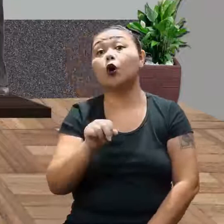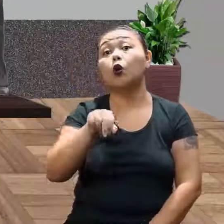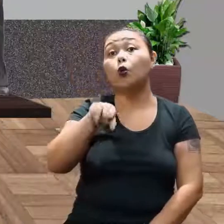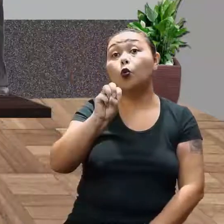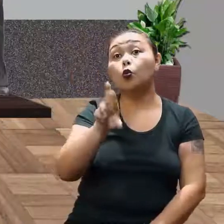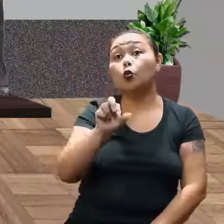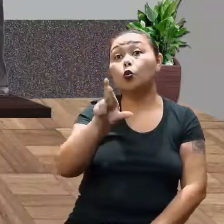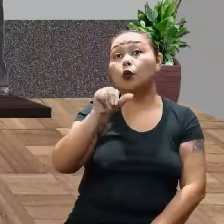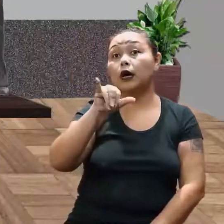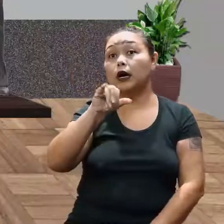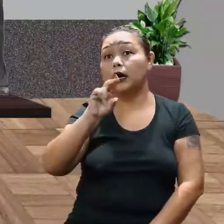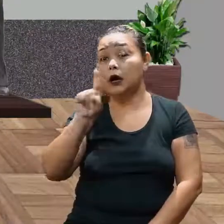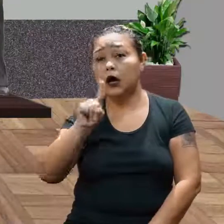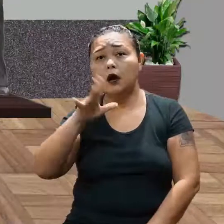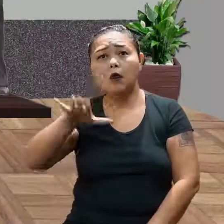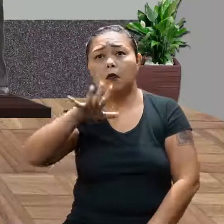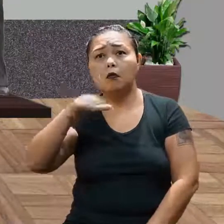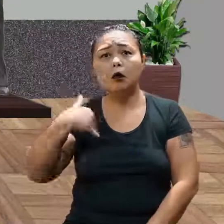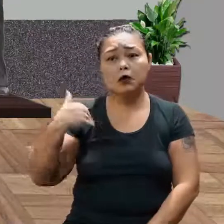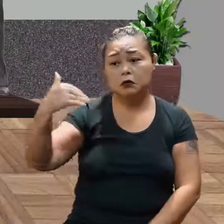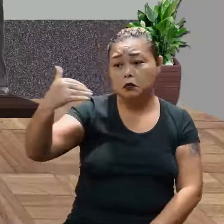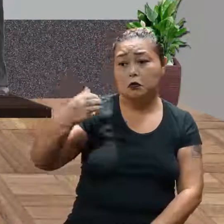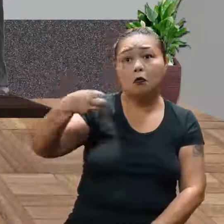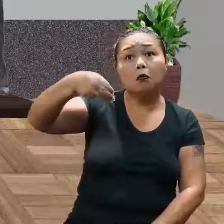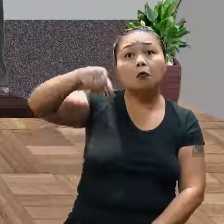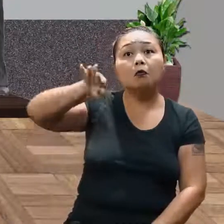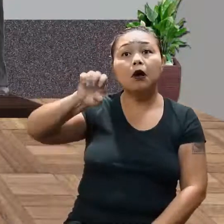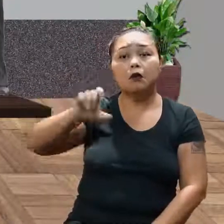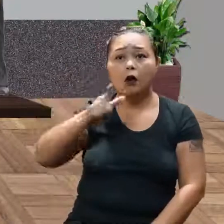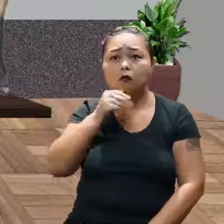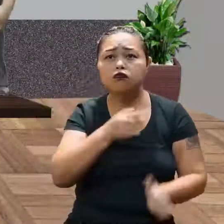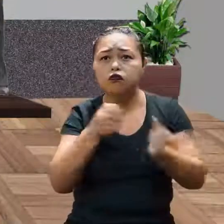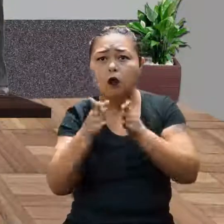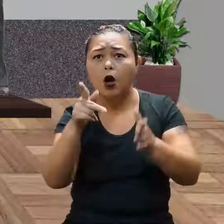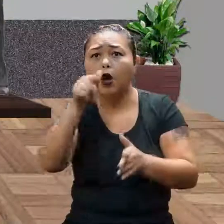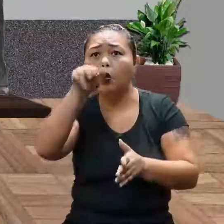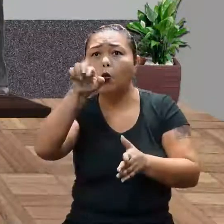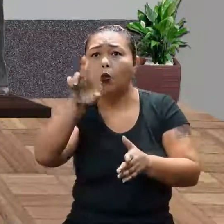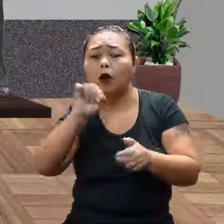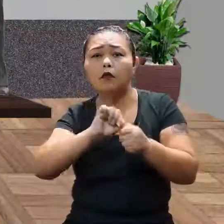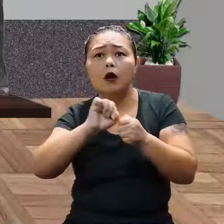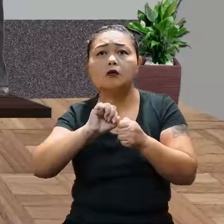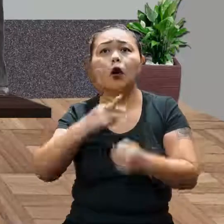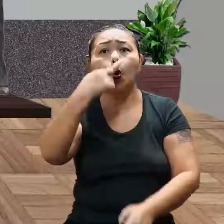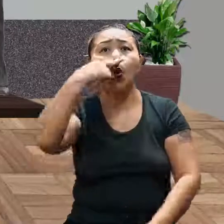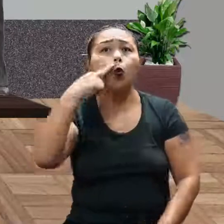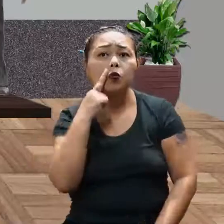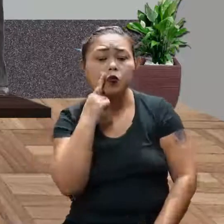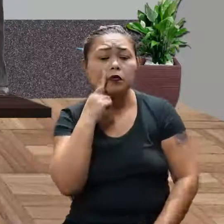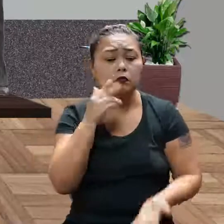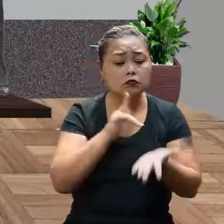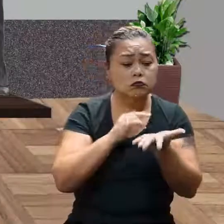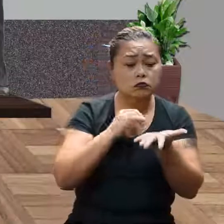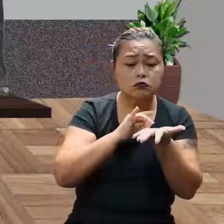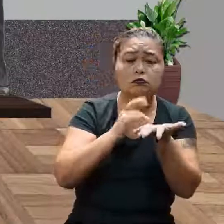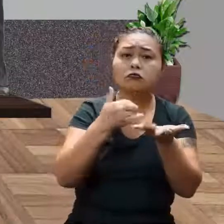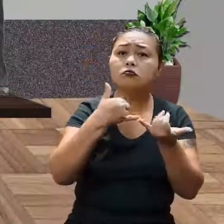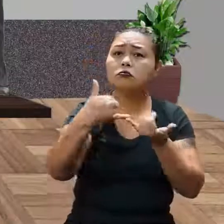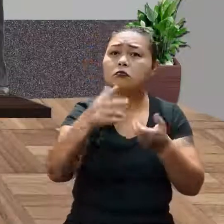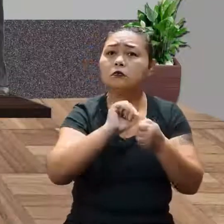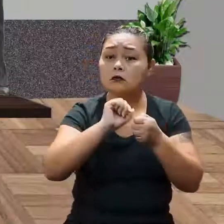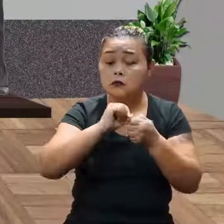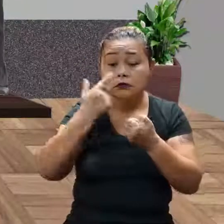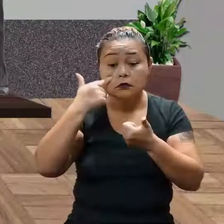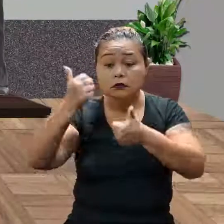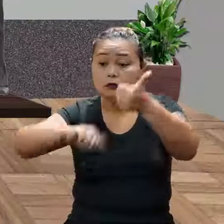aqui entre o Mamoré e o Guaporé. Porque a missão de Rondon era, além de colocar a linha telegráfica, fazer reconhecimento